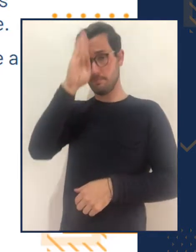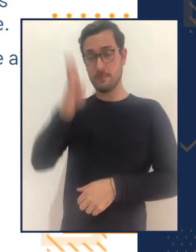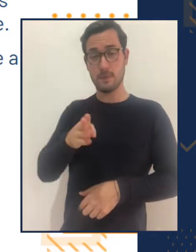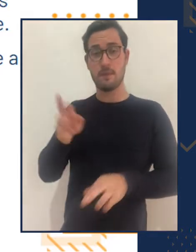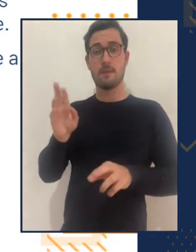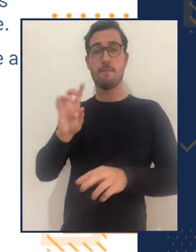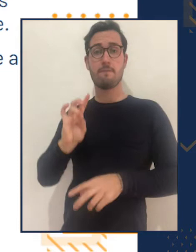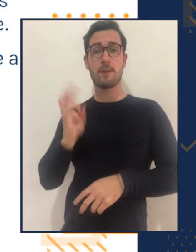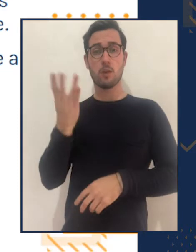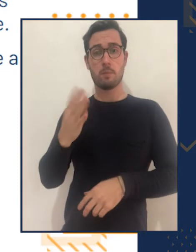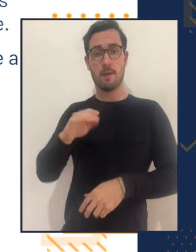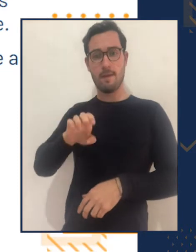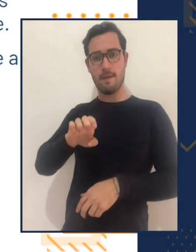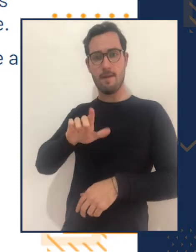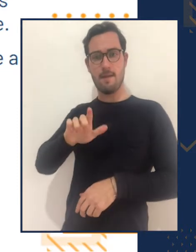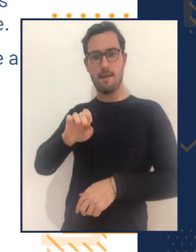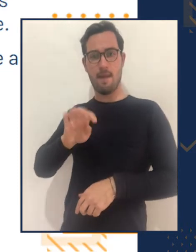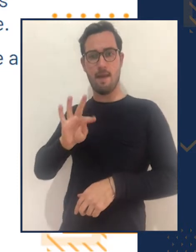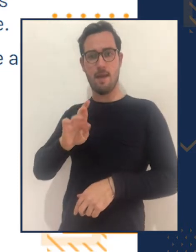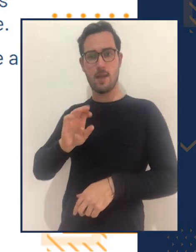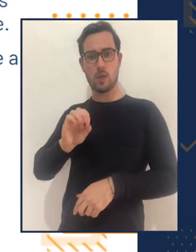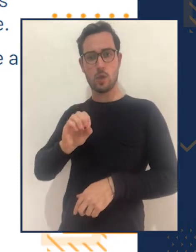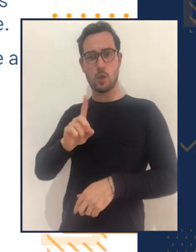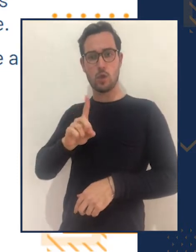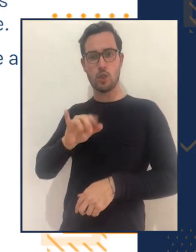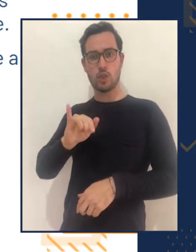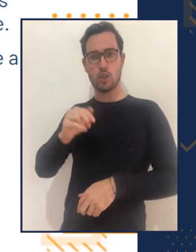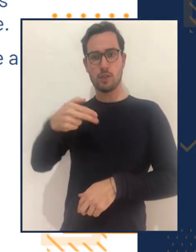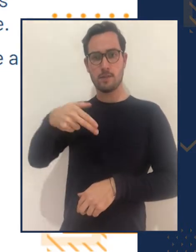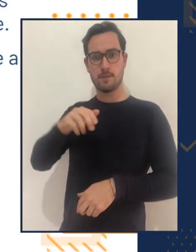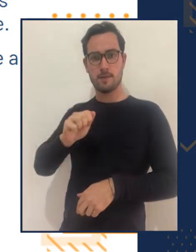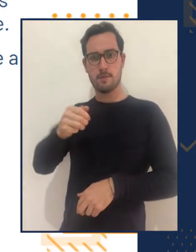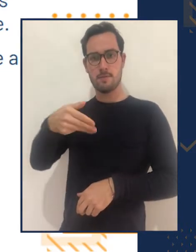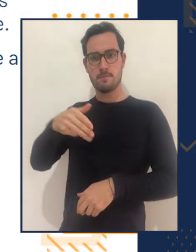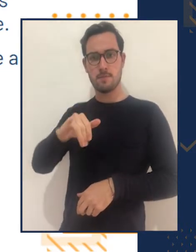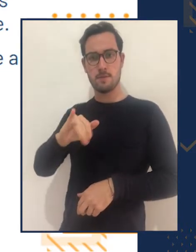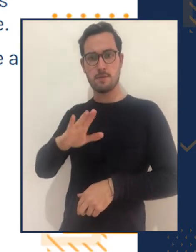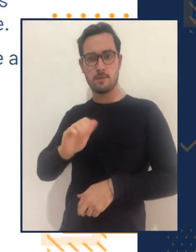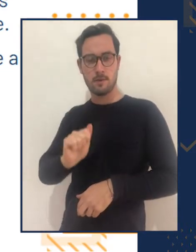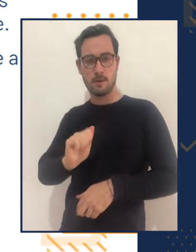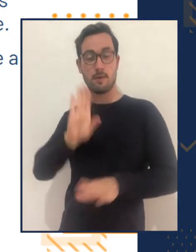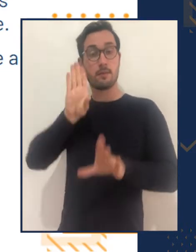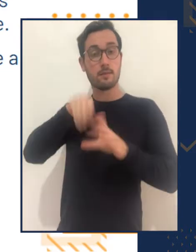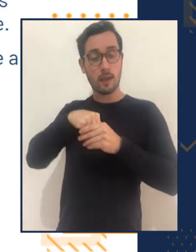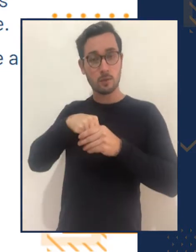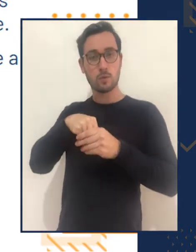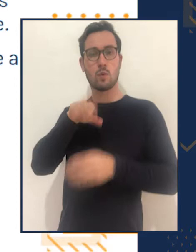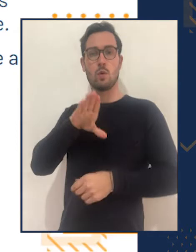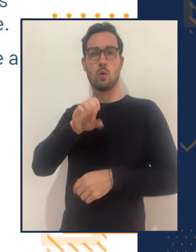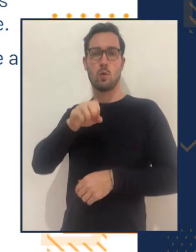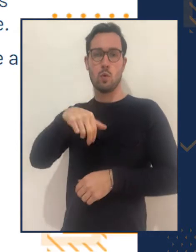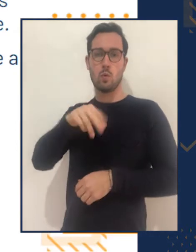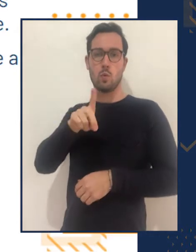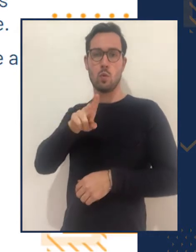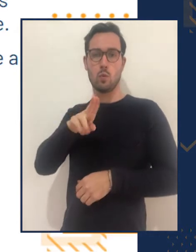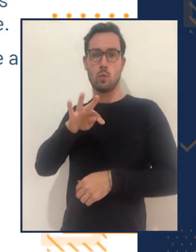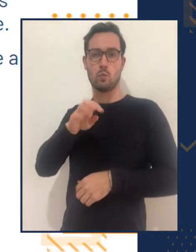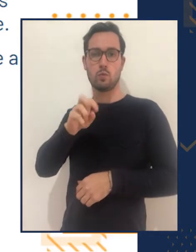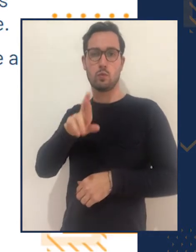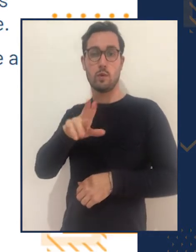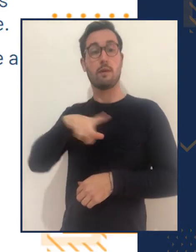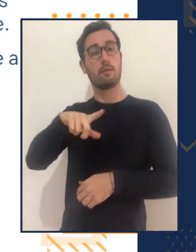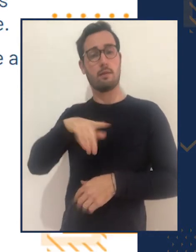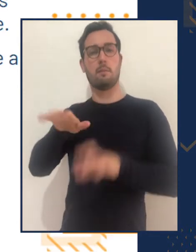dará ênfase então aos fenômenos relacionados à eletrodinâmica, que seriam as cargas elétricas em movimento no interior do condutor, que é designado